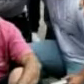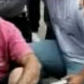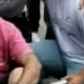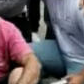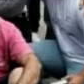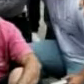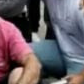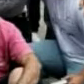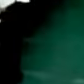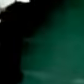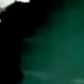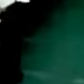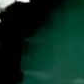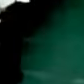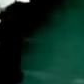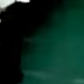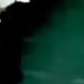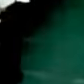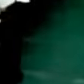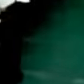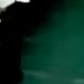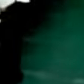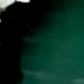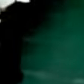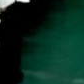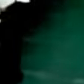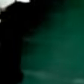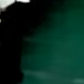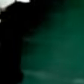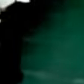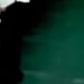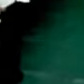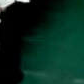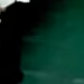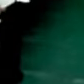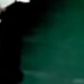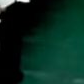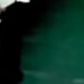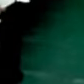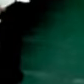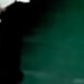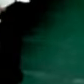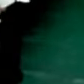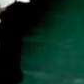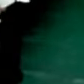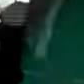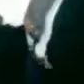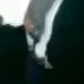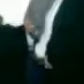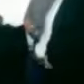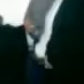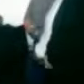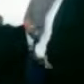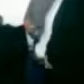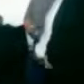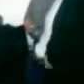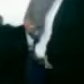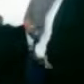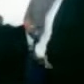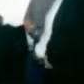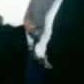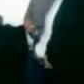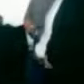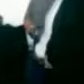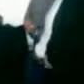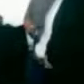de cuidado. Grupos semanais de comunhão. Reuniões semanais na casa de um dos membros da Igreja,